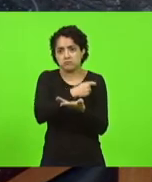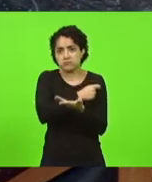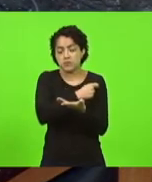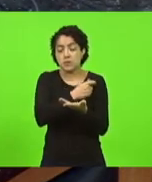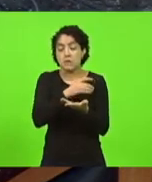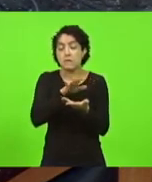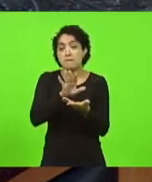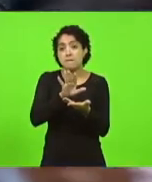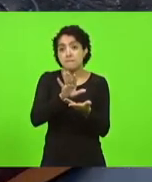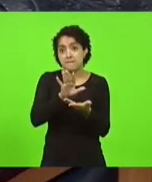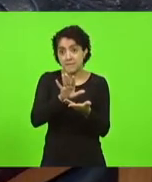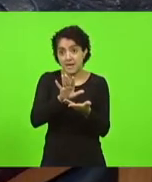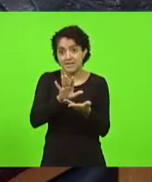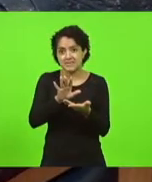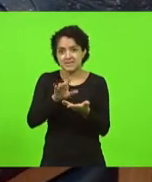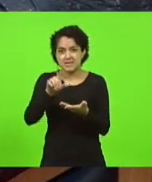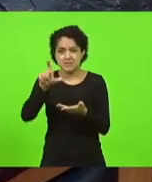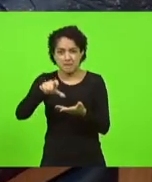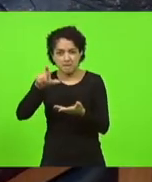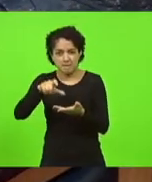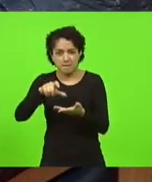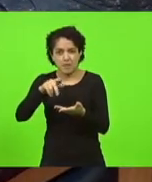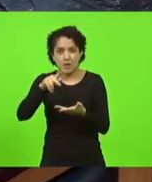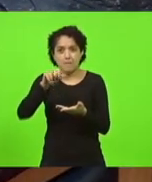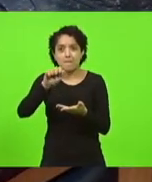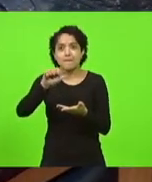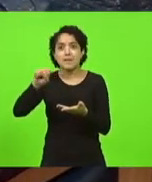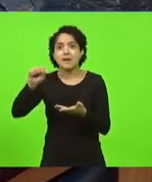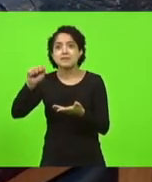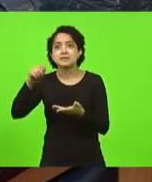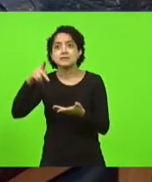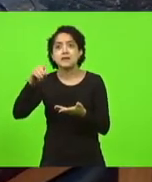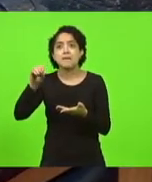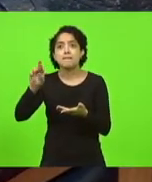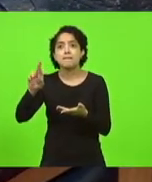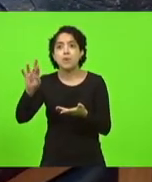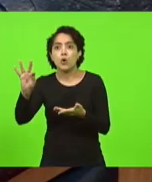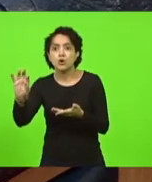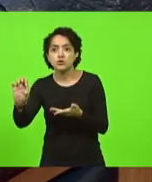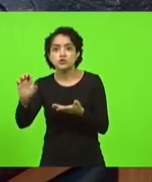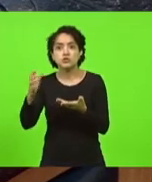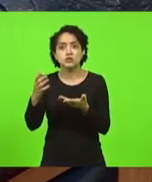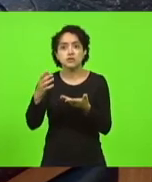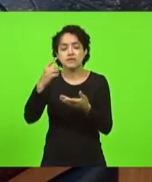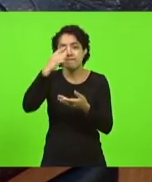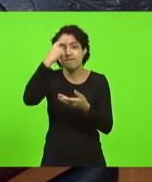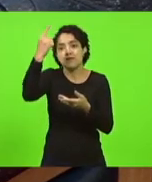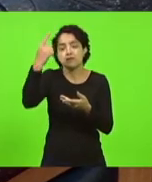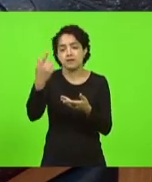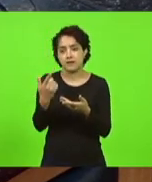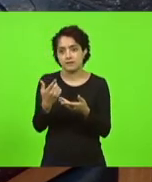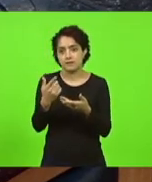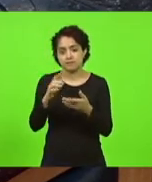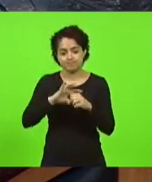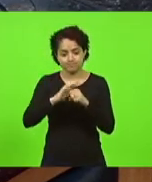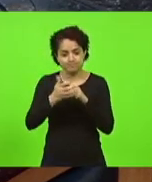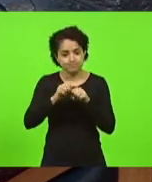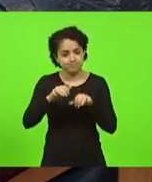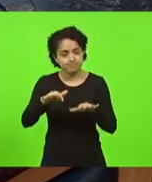o tal passaporte da vacina não é uma mirabolância inventada na pandemia, não. Tá?